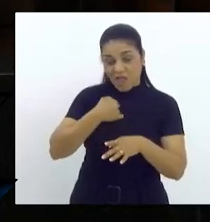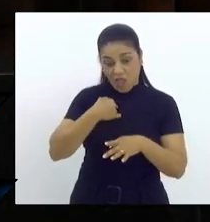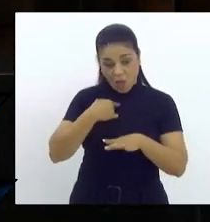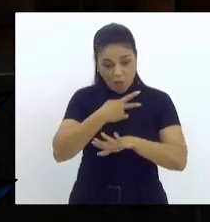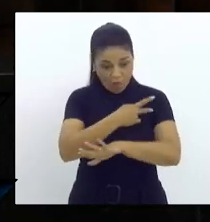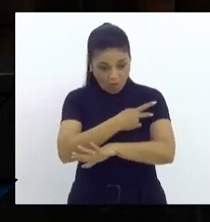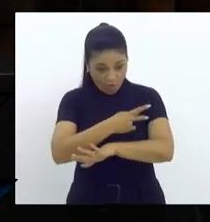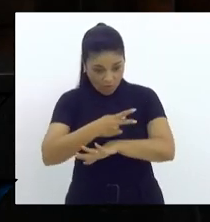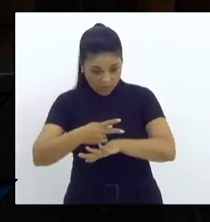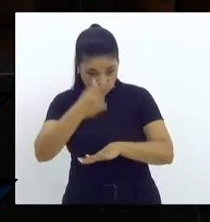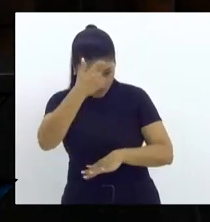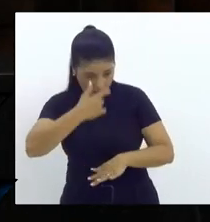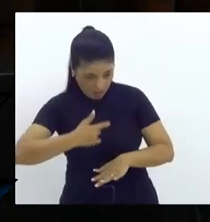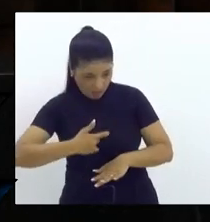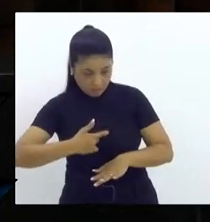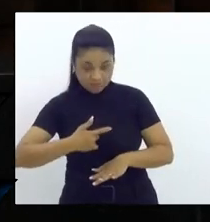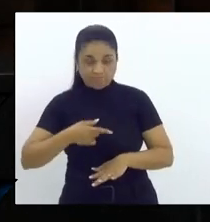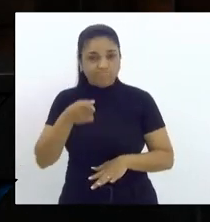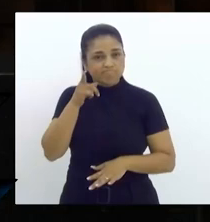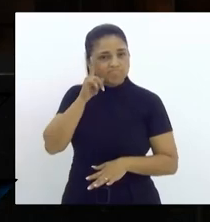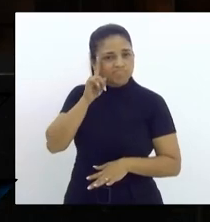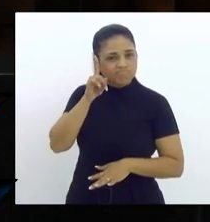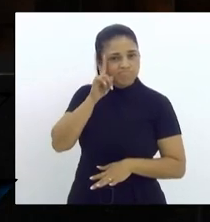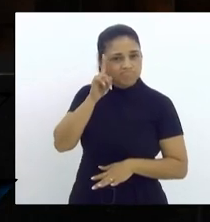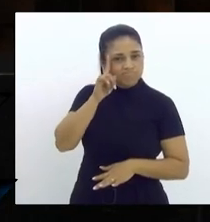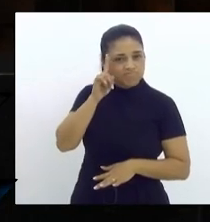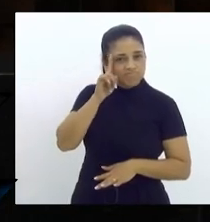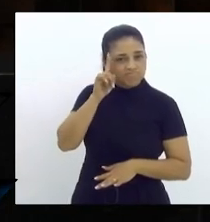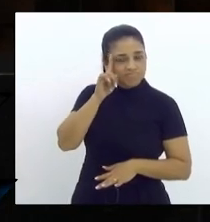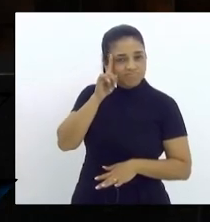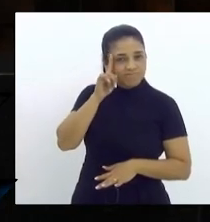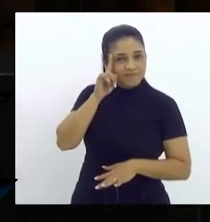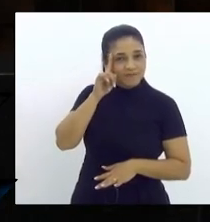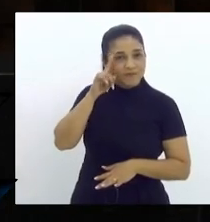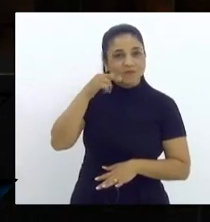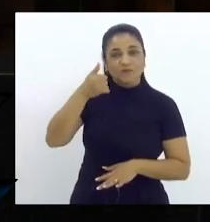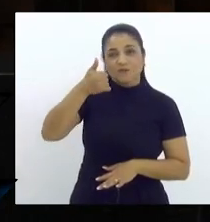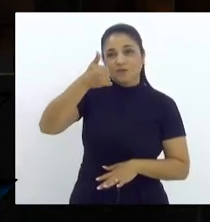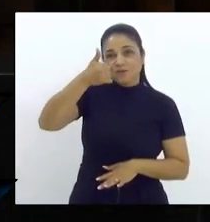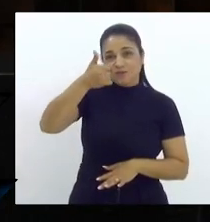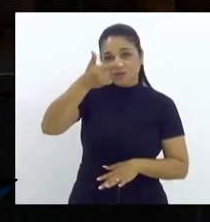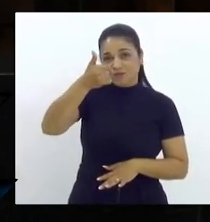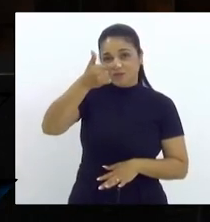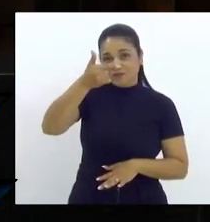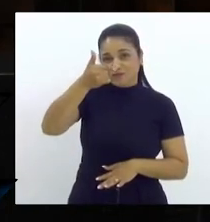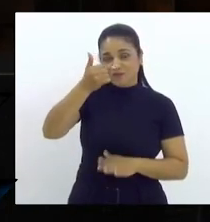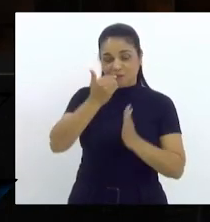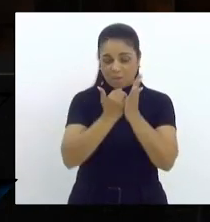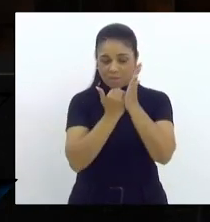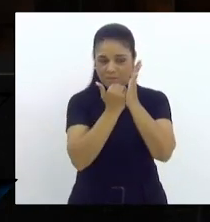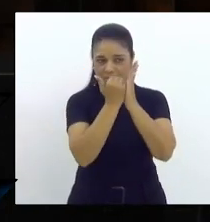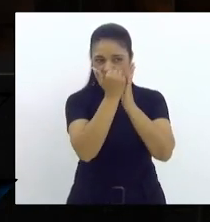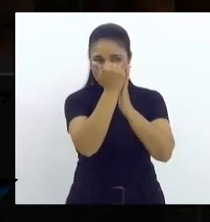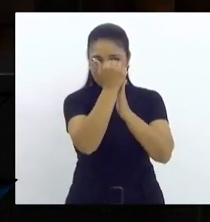visitei diariamente o 12º andar da Assembleia Legislativa,